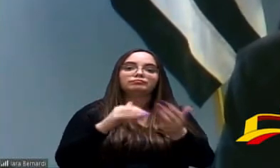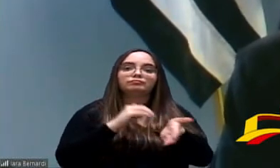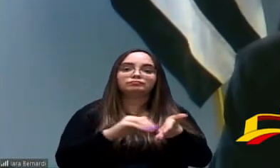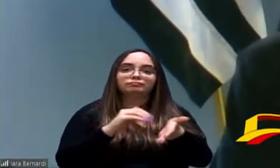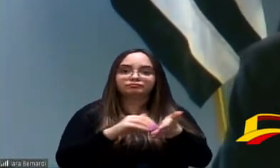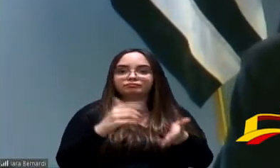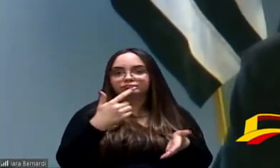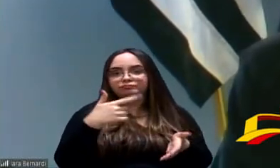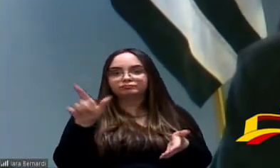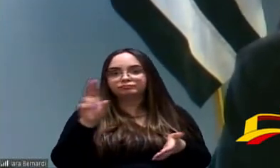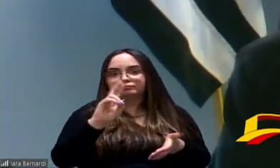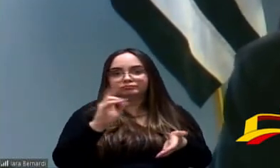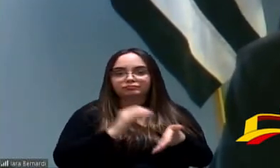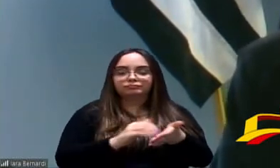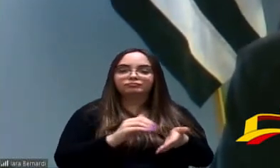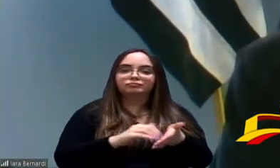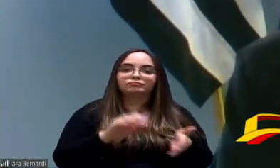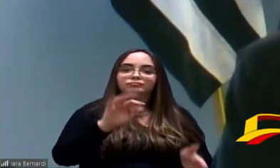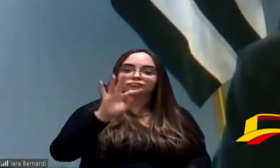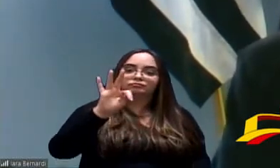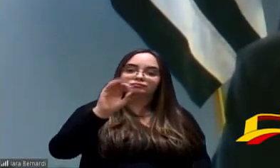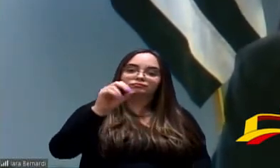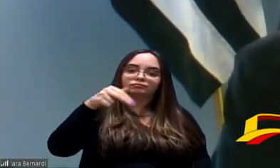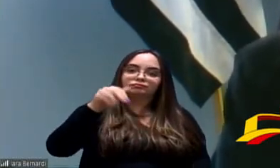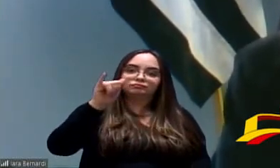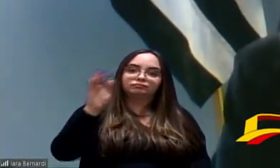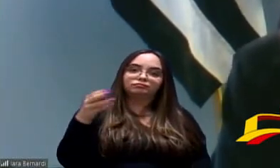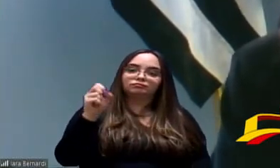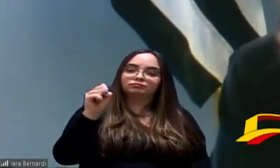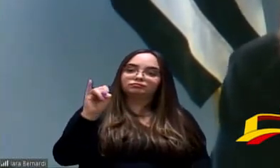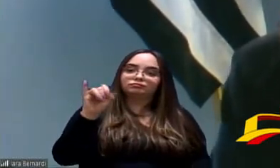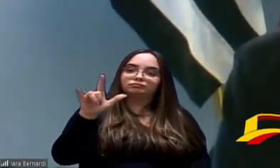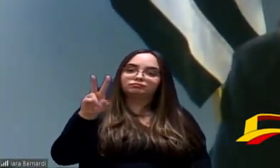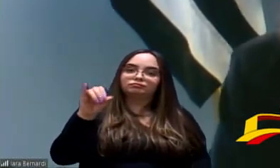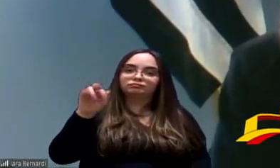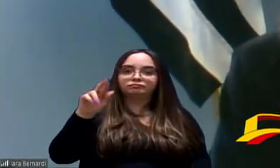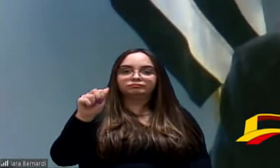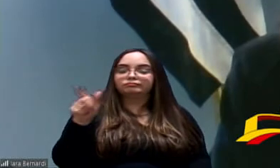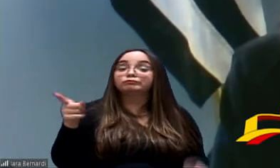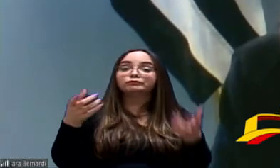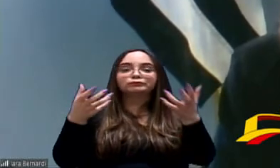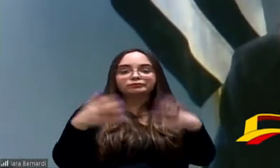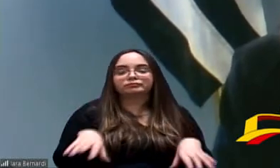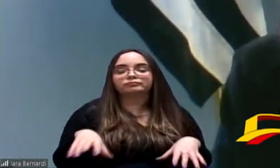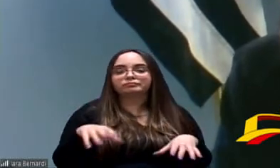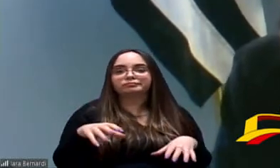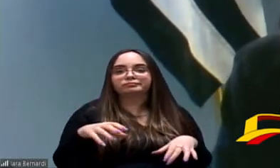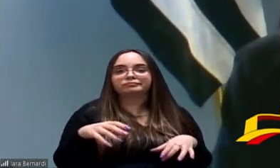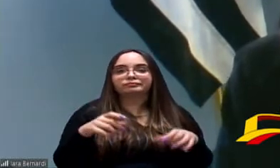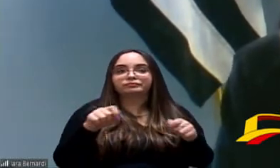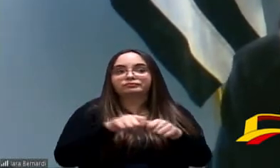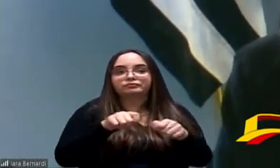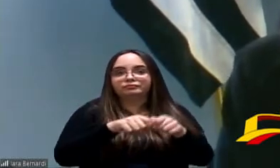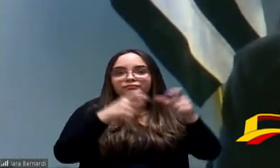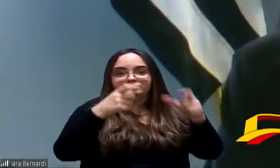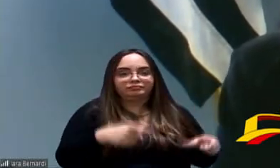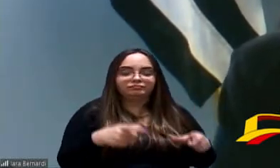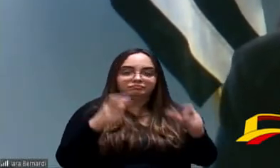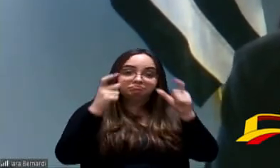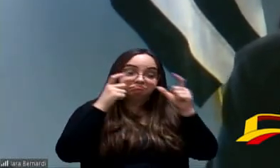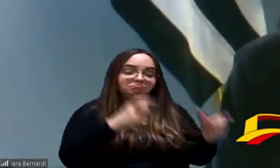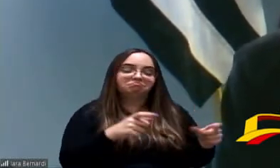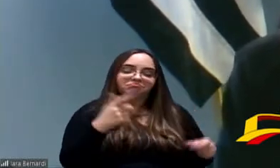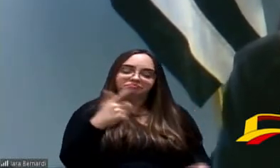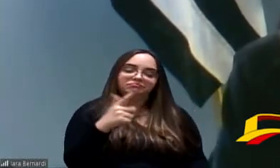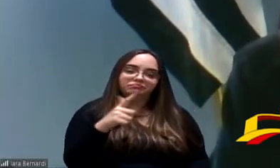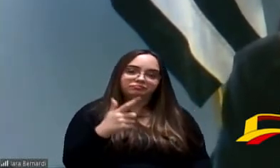tenho que dar os nomes, o secretário Tony Silveira não tinha interesse algum em fazer esse tema e esse